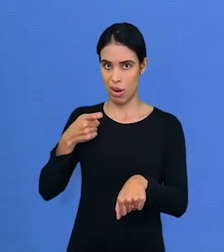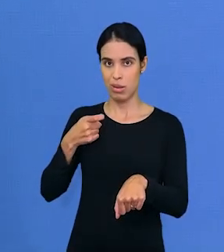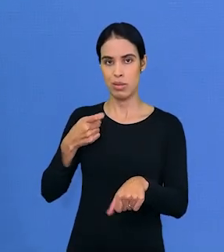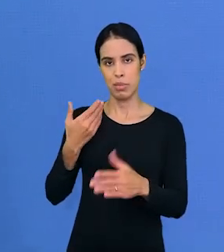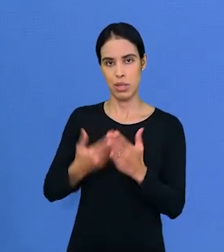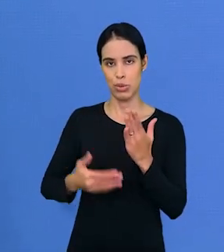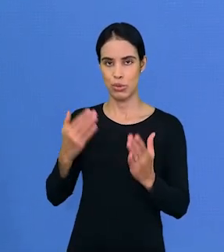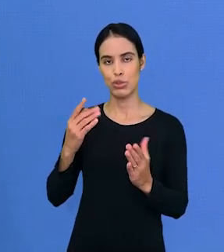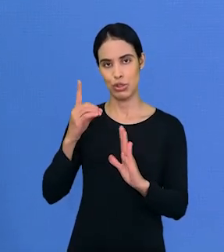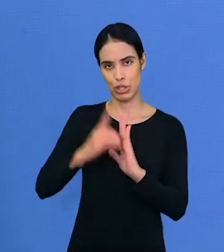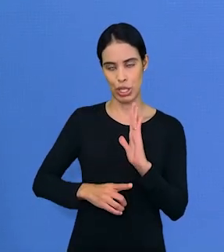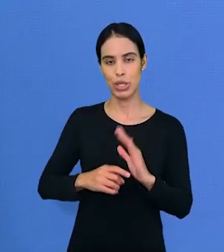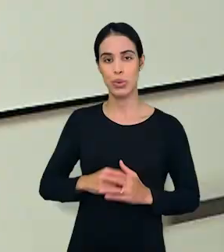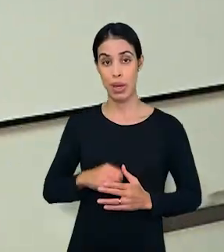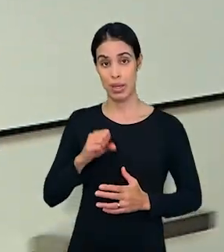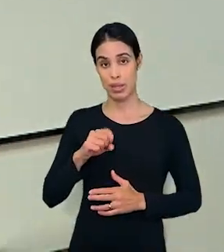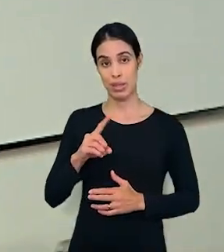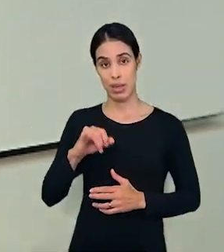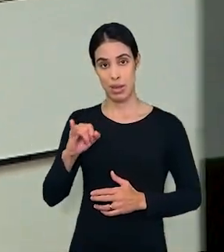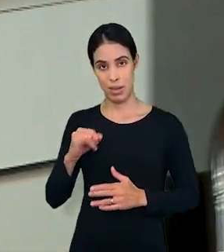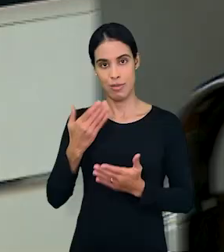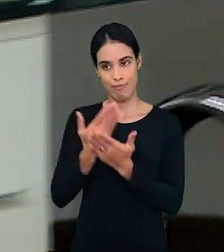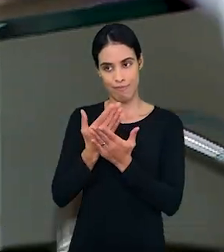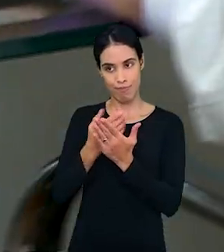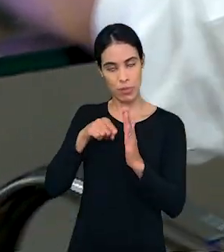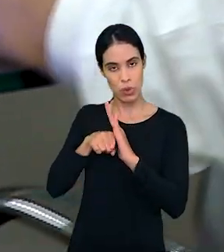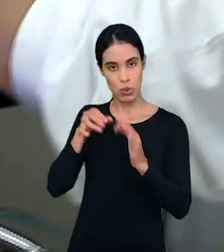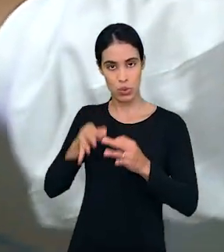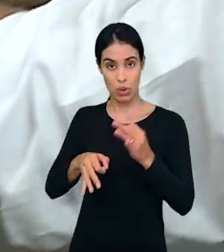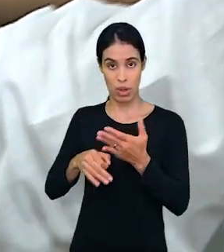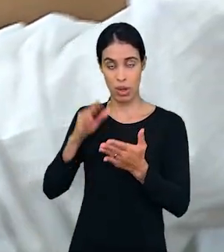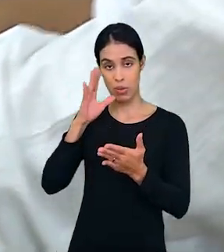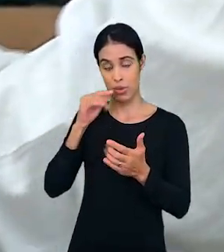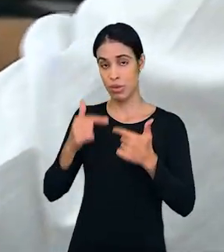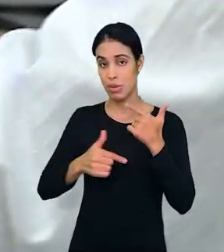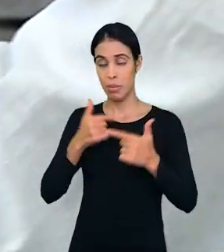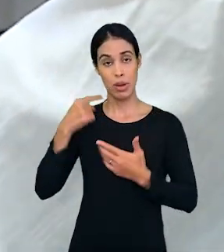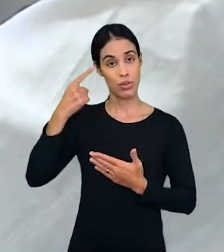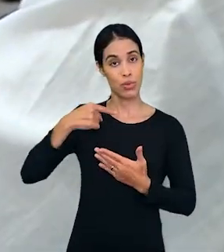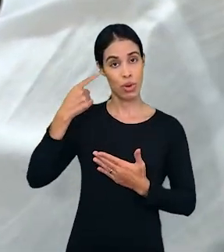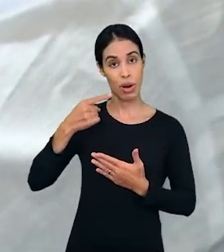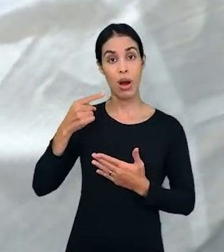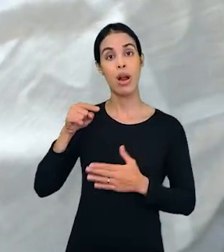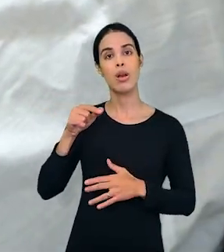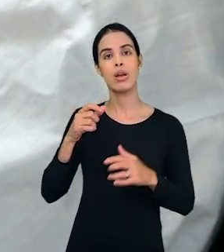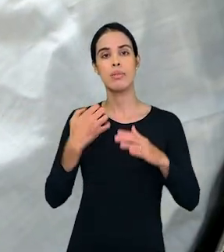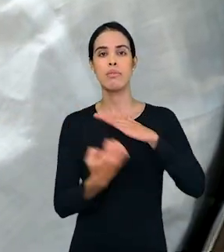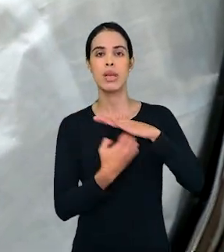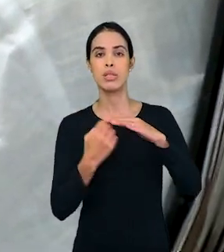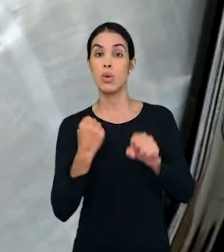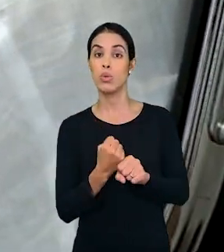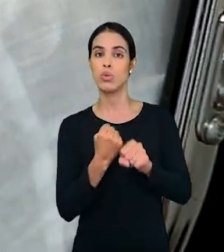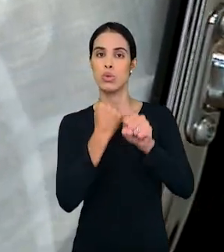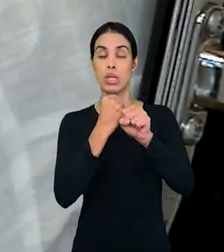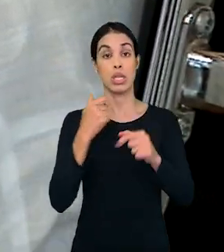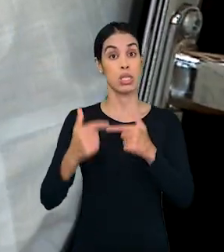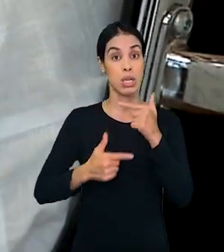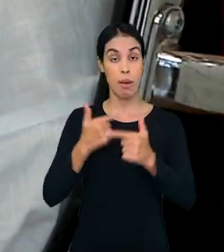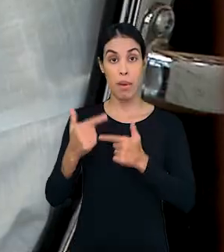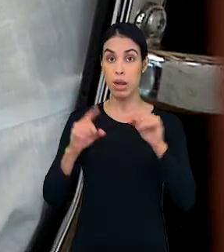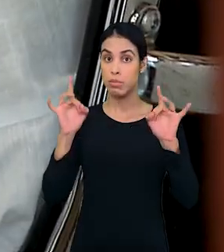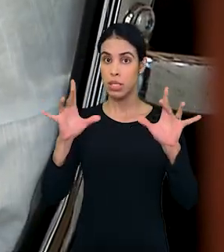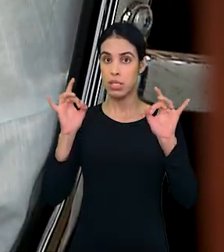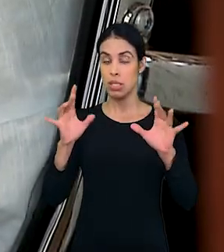dissídios individuais do TST. A empregada exercia a função de advogada em uma construtora e tinha uma